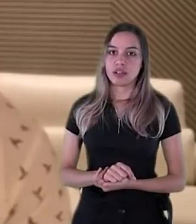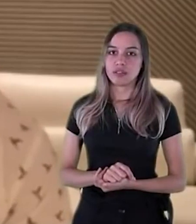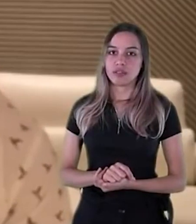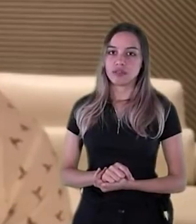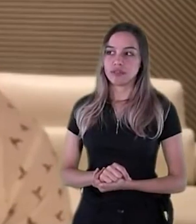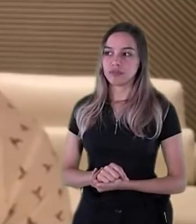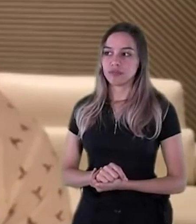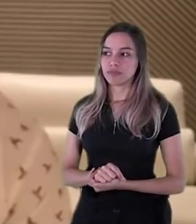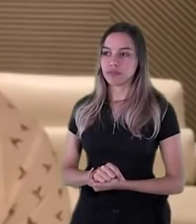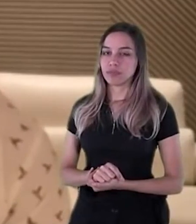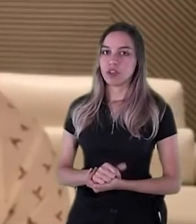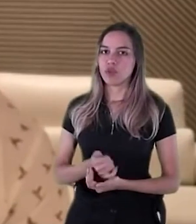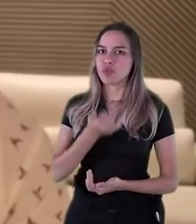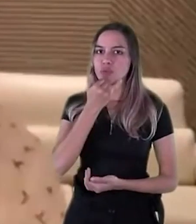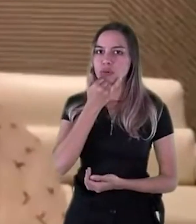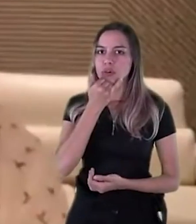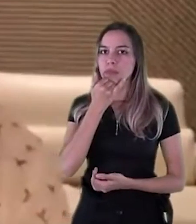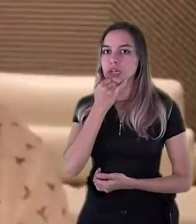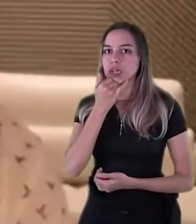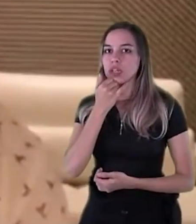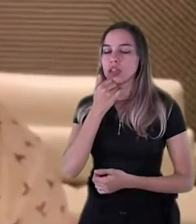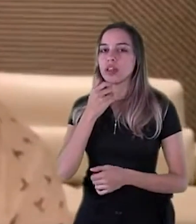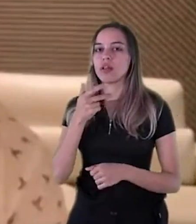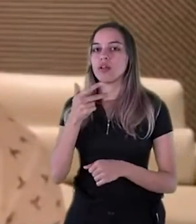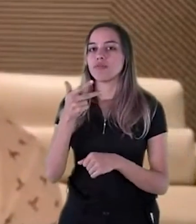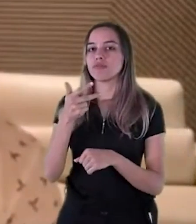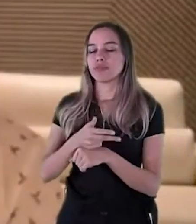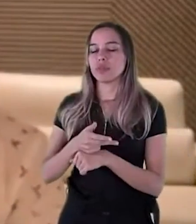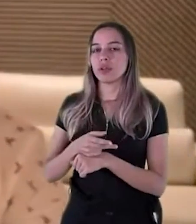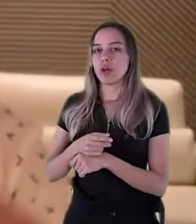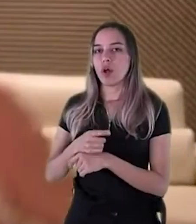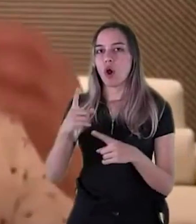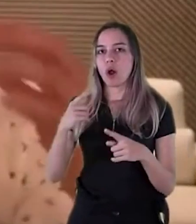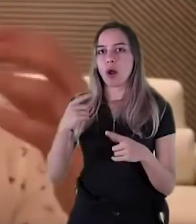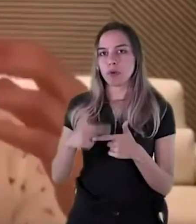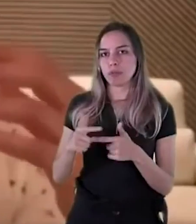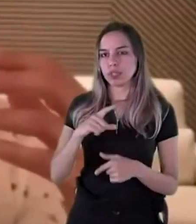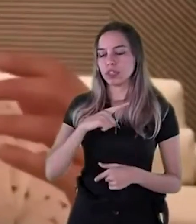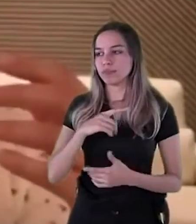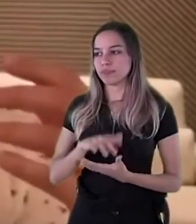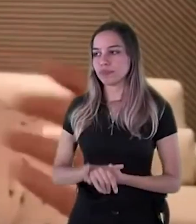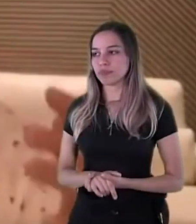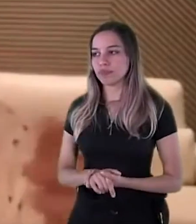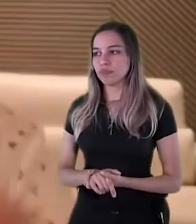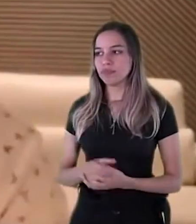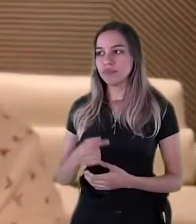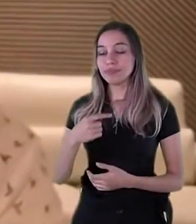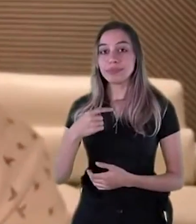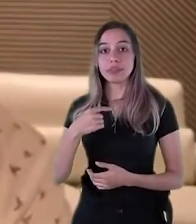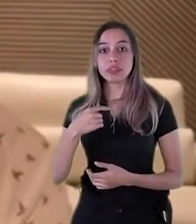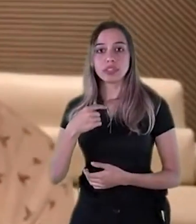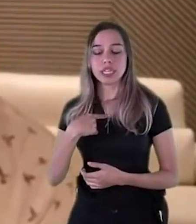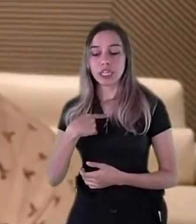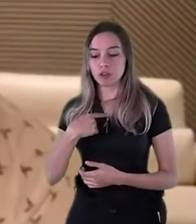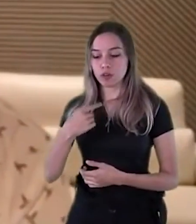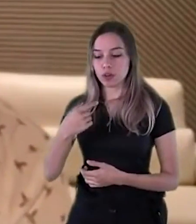Não tem isso. Muitos momentos, desde menino, eu tinha pavor de pensar em sepultar a minha mãe.